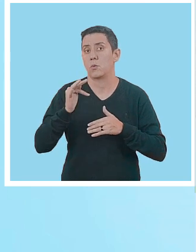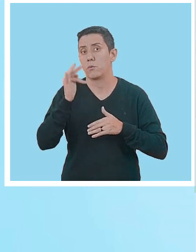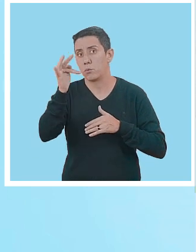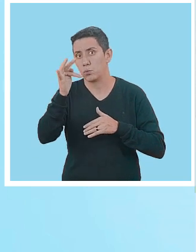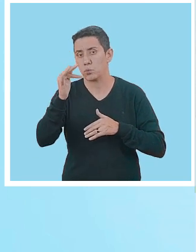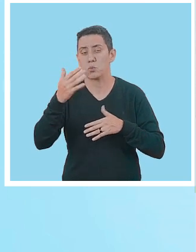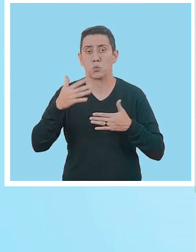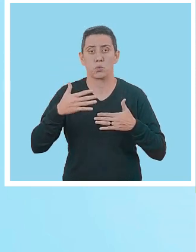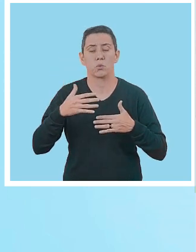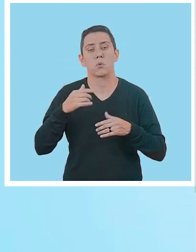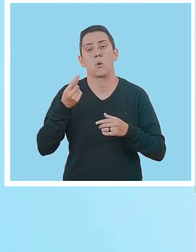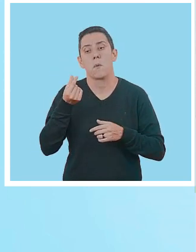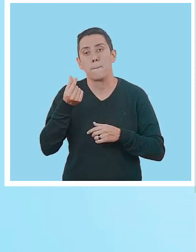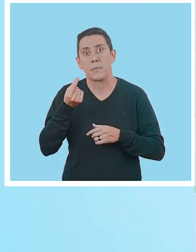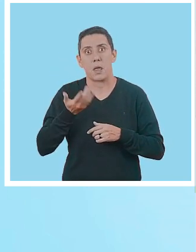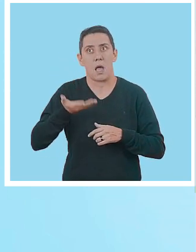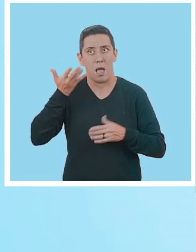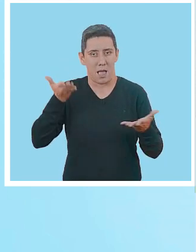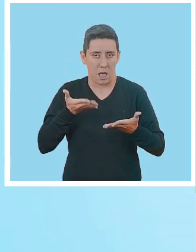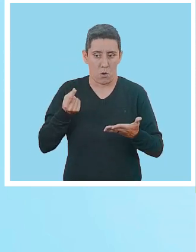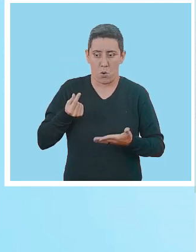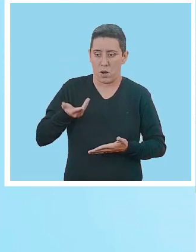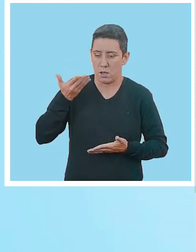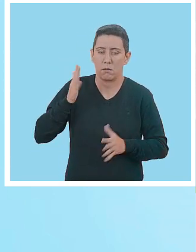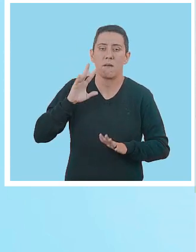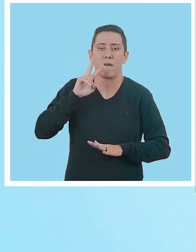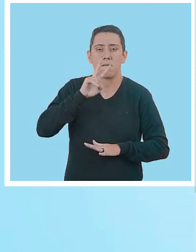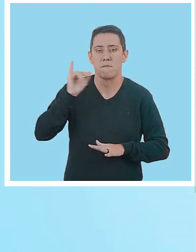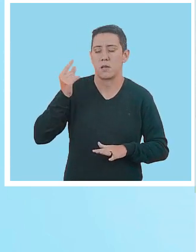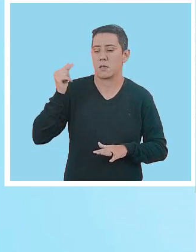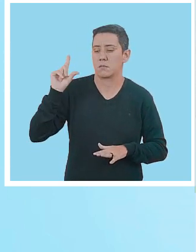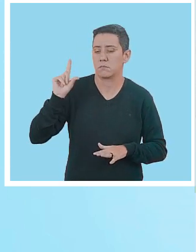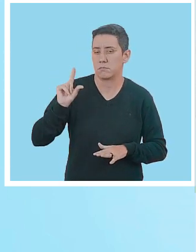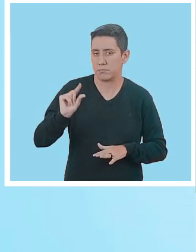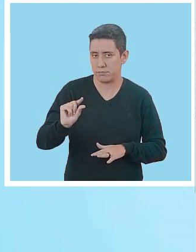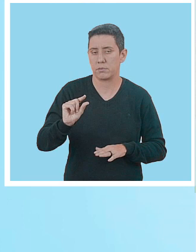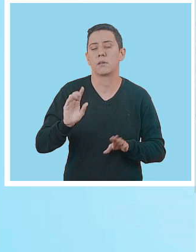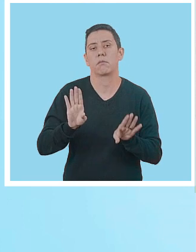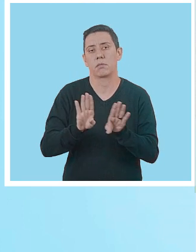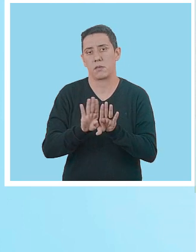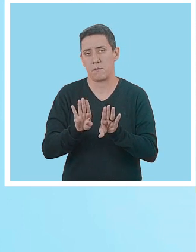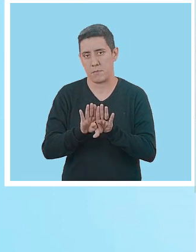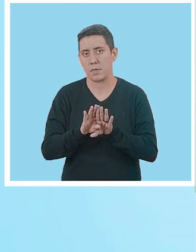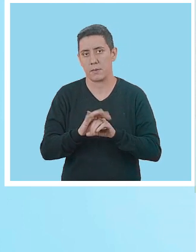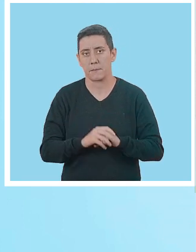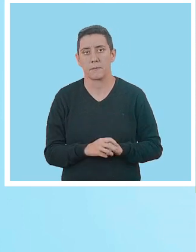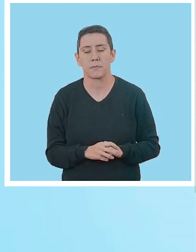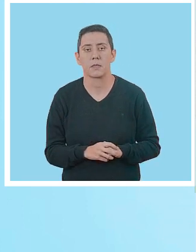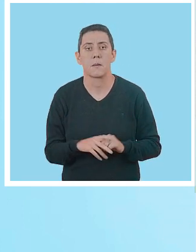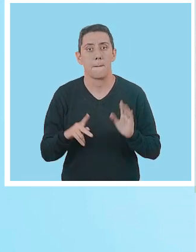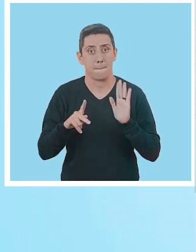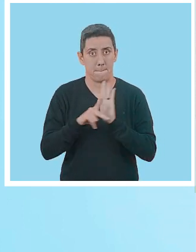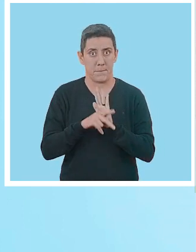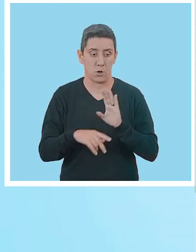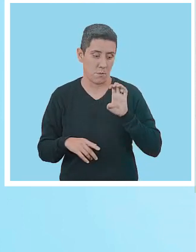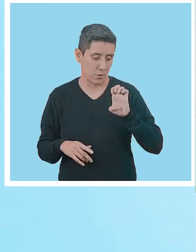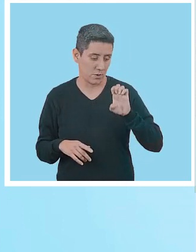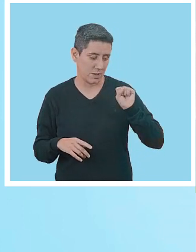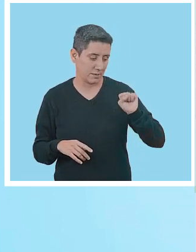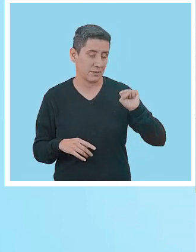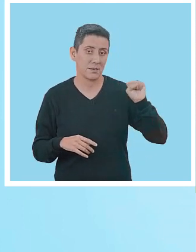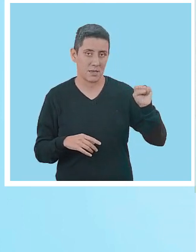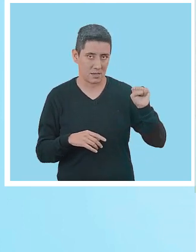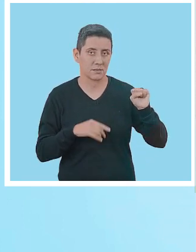de preço seja ainda mais expressiva impulsionada tanto para o e nos Stories de sexta né que é o hoje